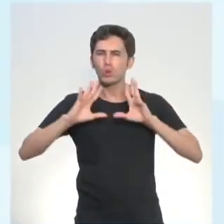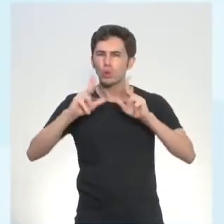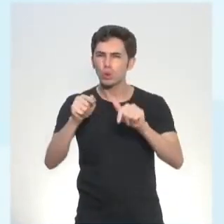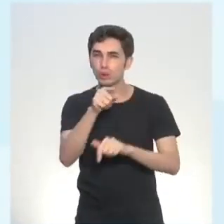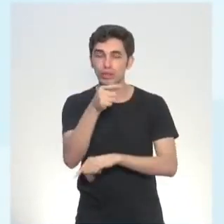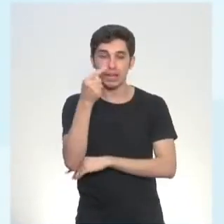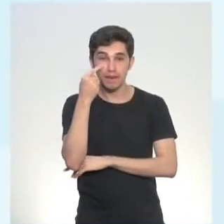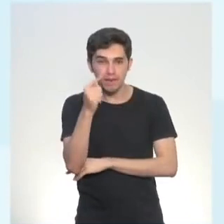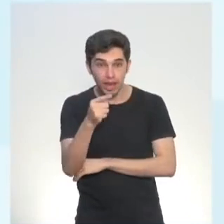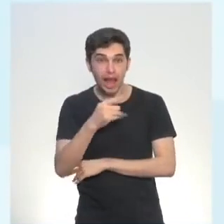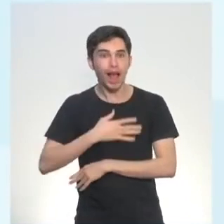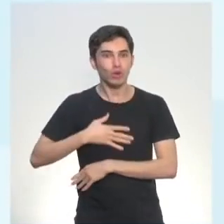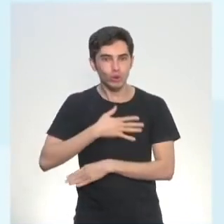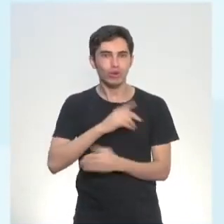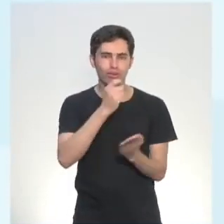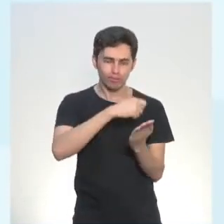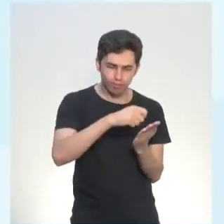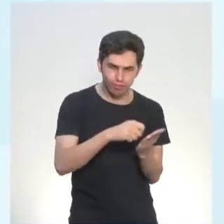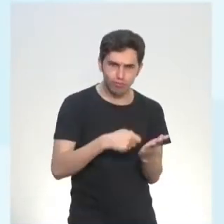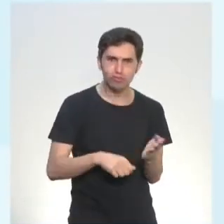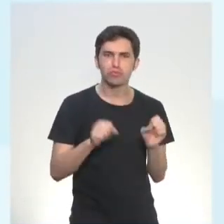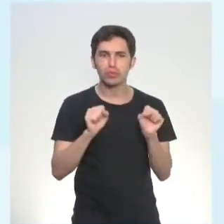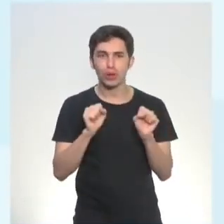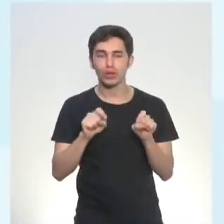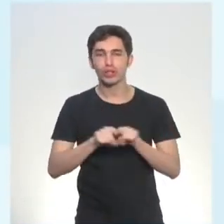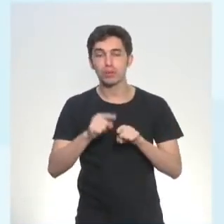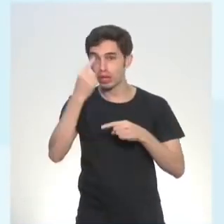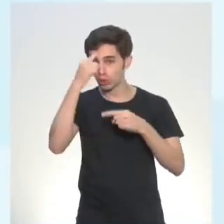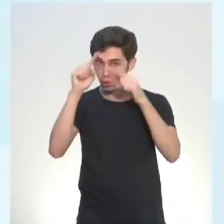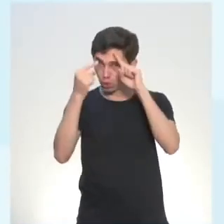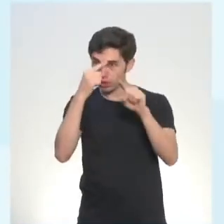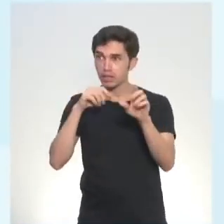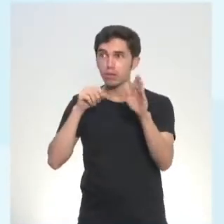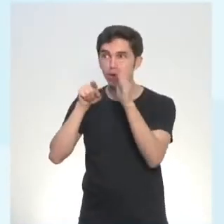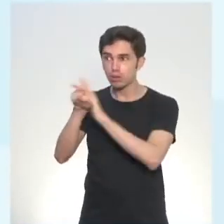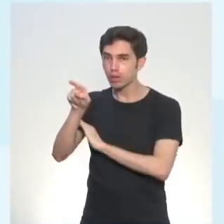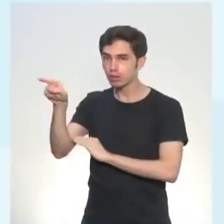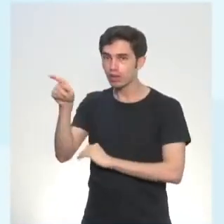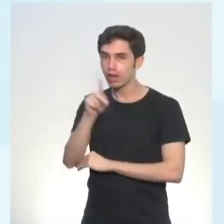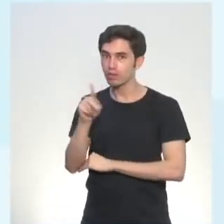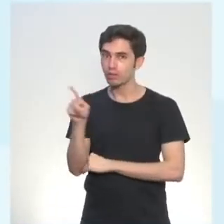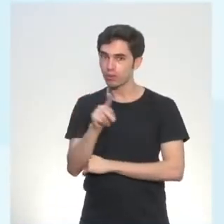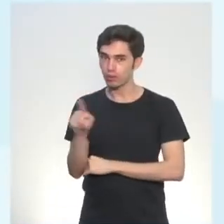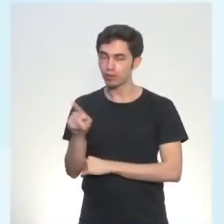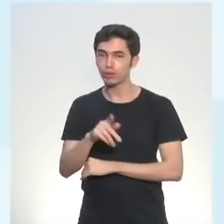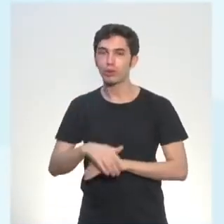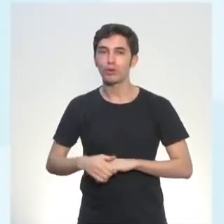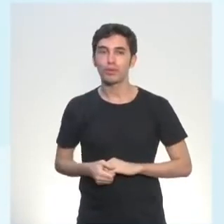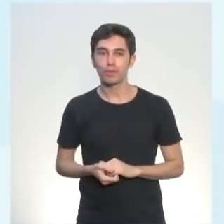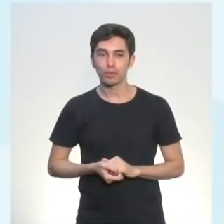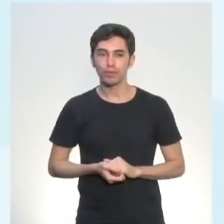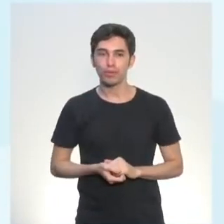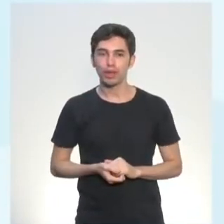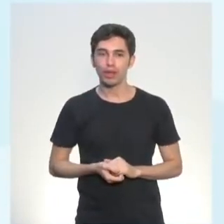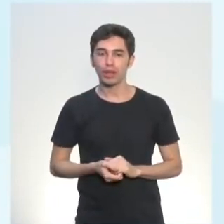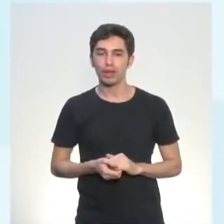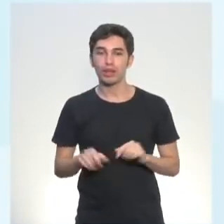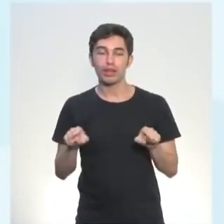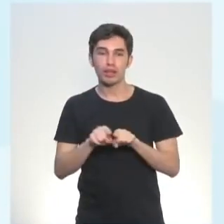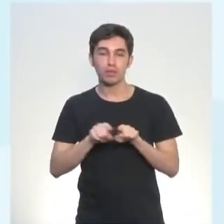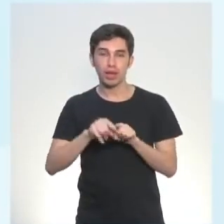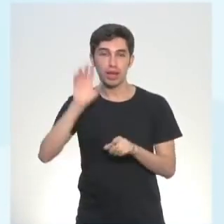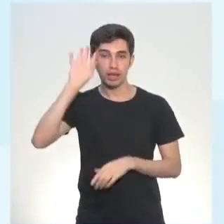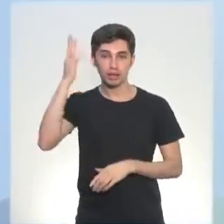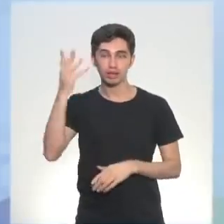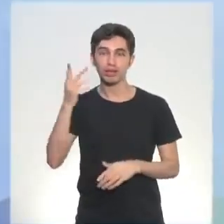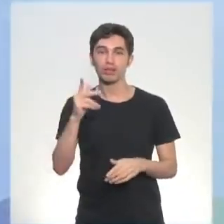dúvidas e tudo mais. E as dúvidas vocês podem tirar com seus professores também, que eles estão super aptos para responderem, então, as suas questões, tá? E a